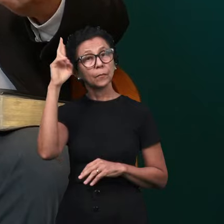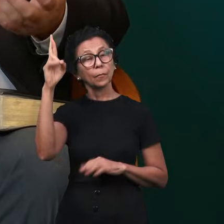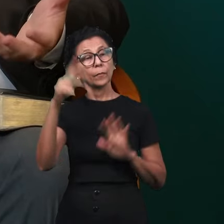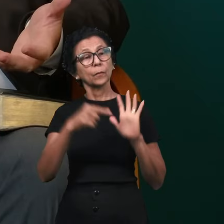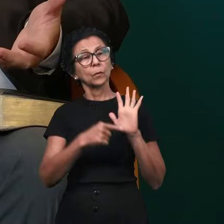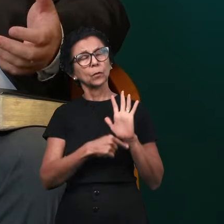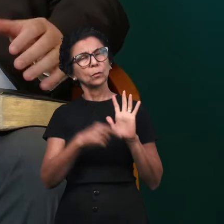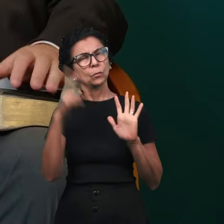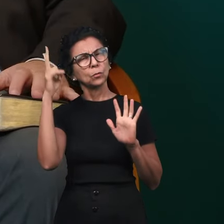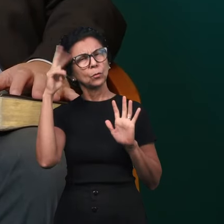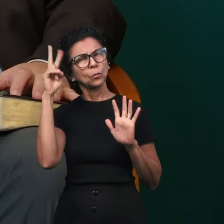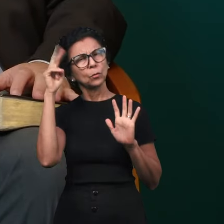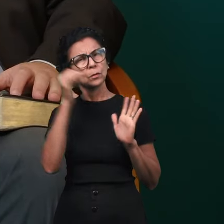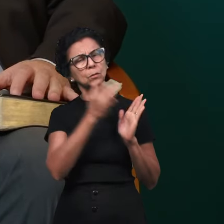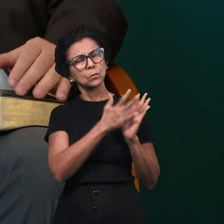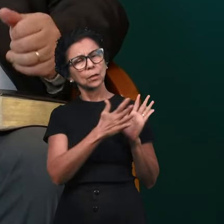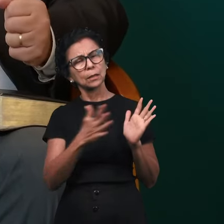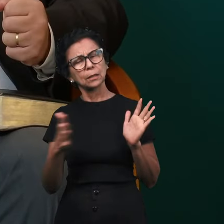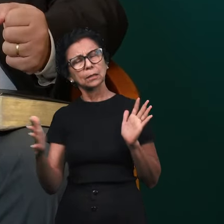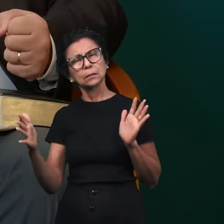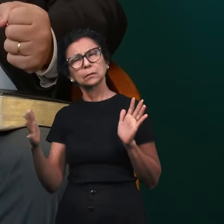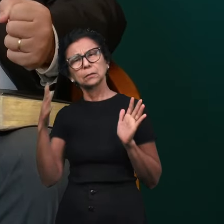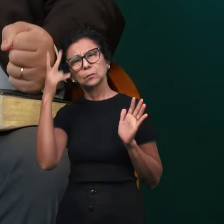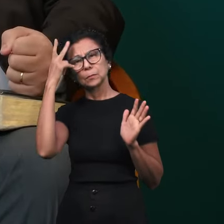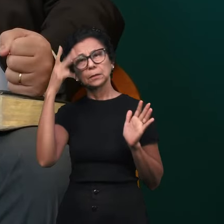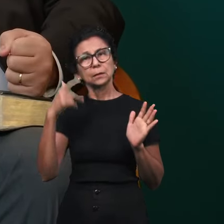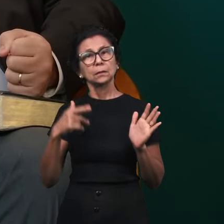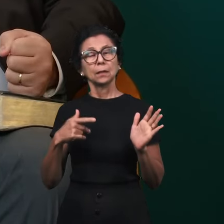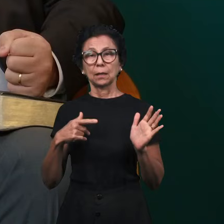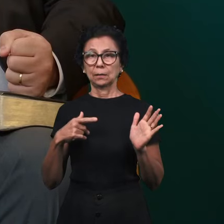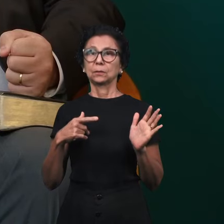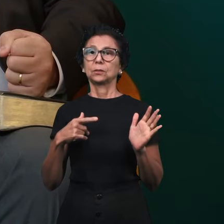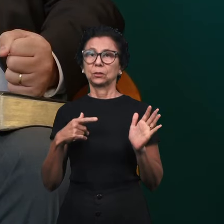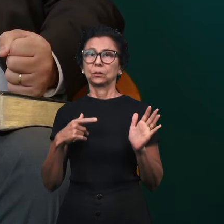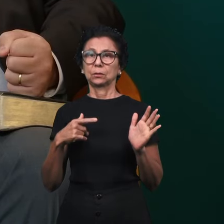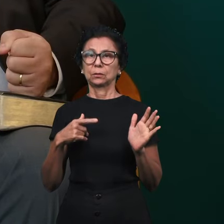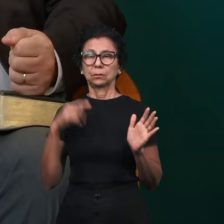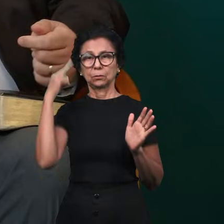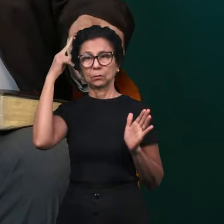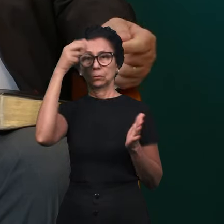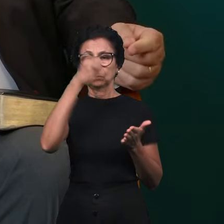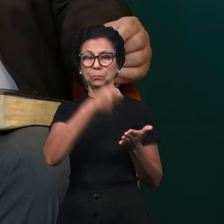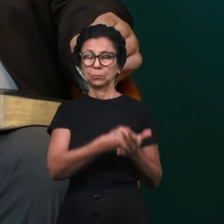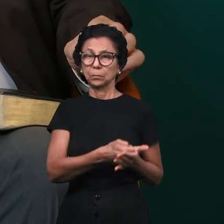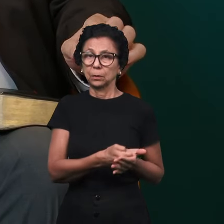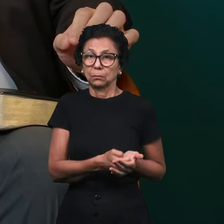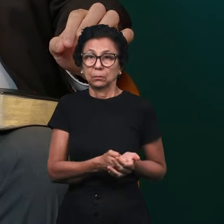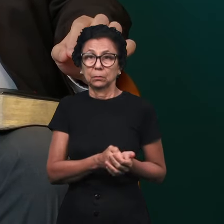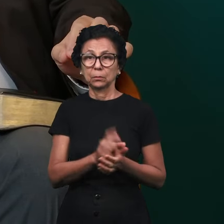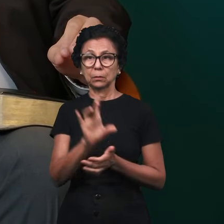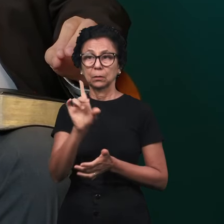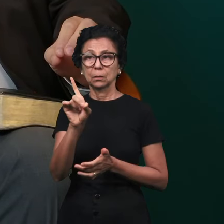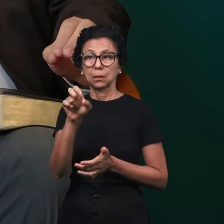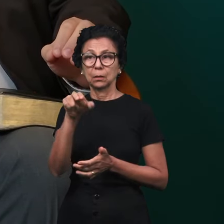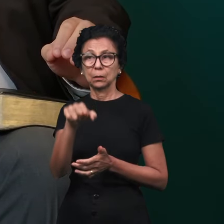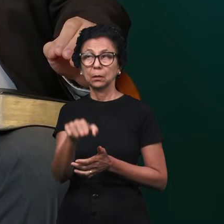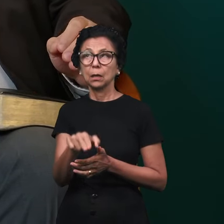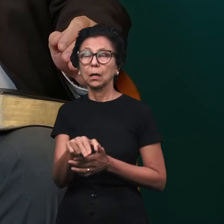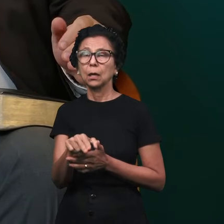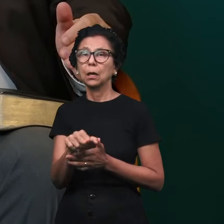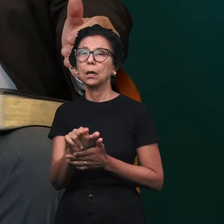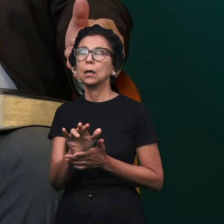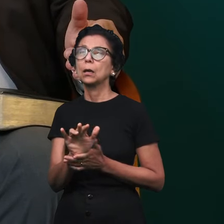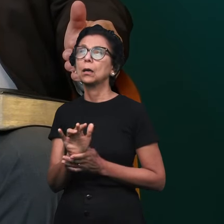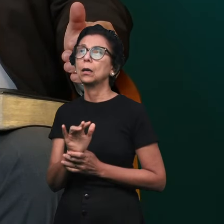seria a história da humanidade. Isso. Mas na sua onipotência ele fez cumprir aquele sonho. Exatamente. A ponto de Daniel glorificar o Senhor, diz